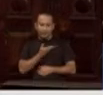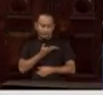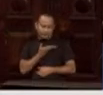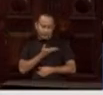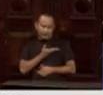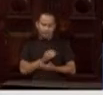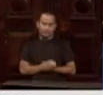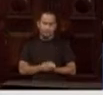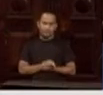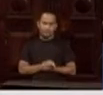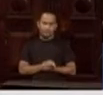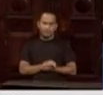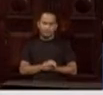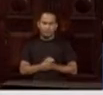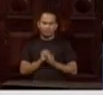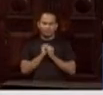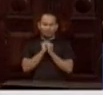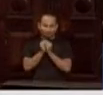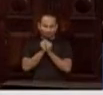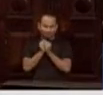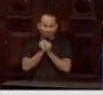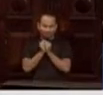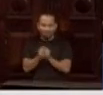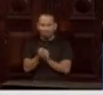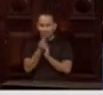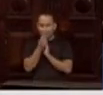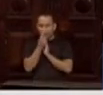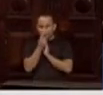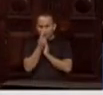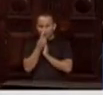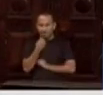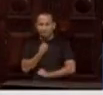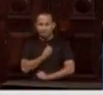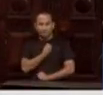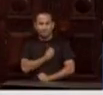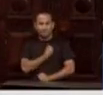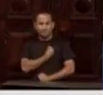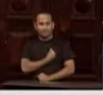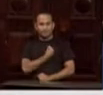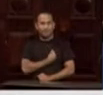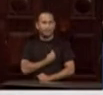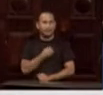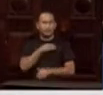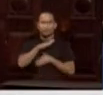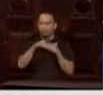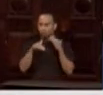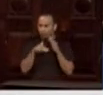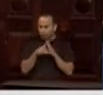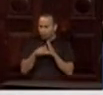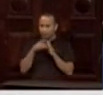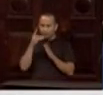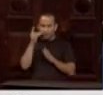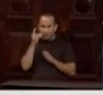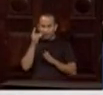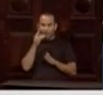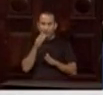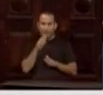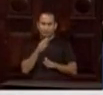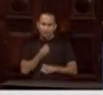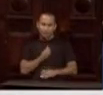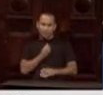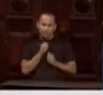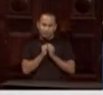amizade, uma companheira ímpar, né, na vida de todos os deputados que conviveram com ela aqui nessa